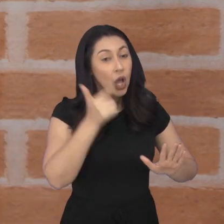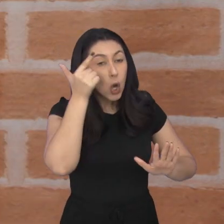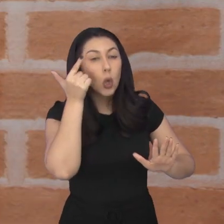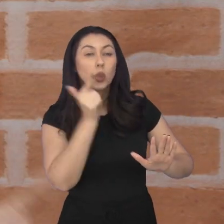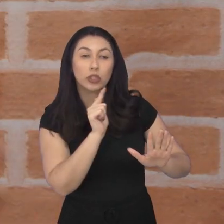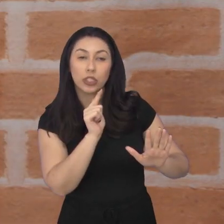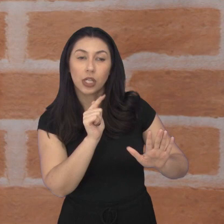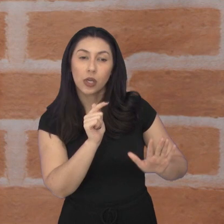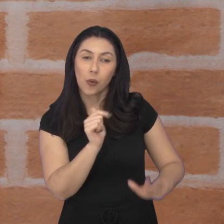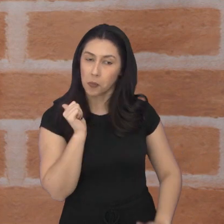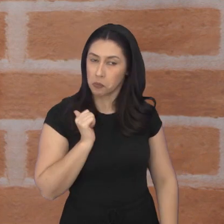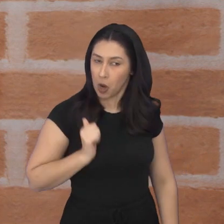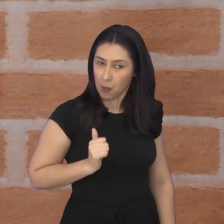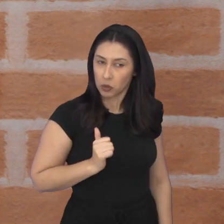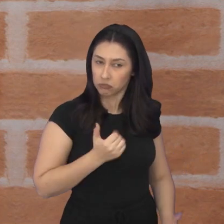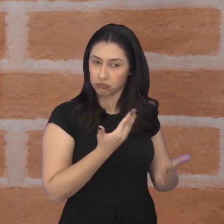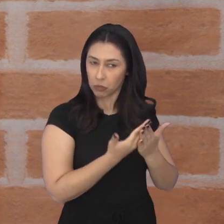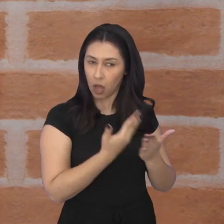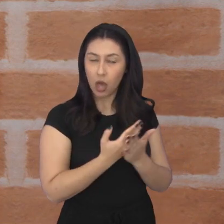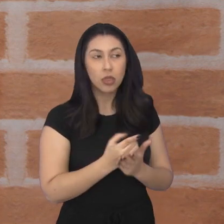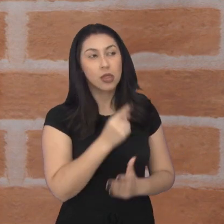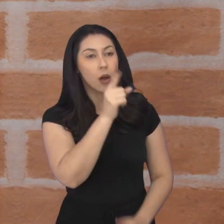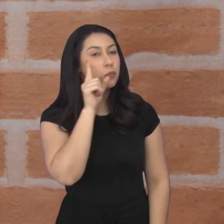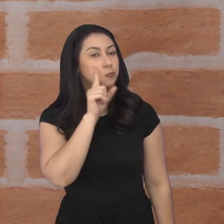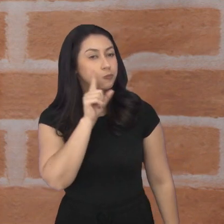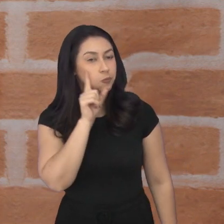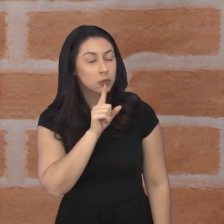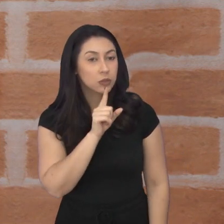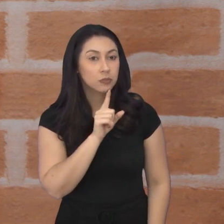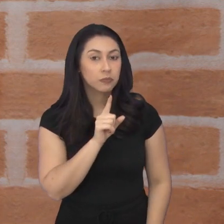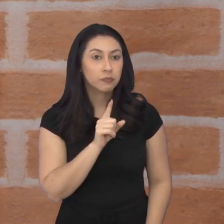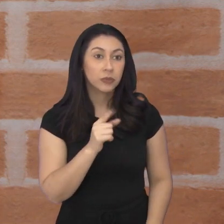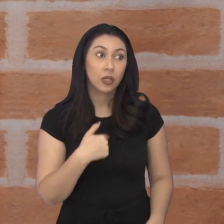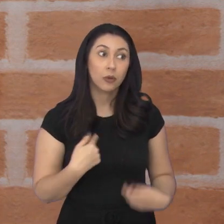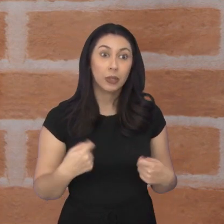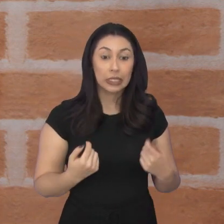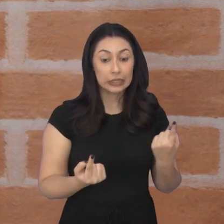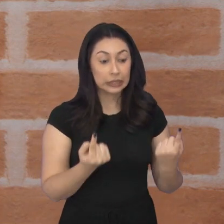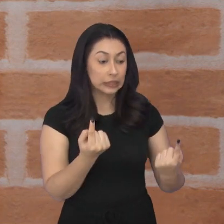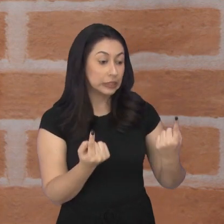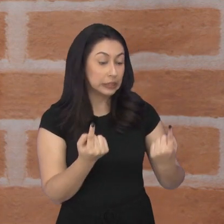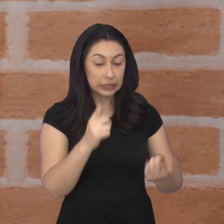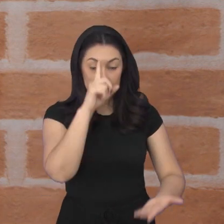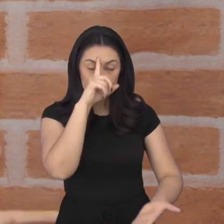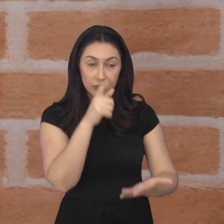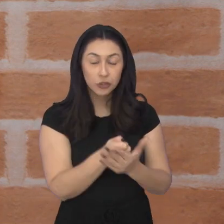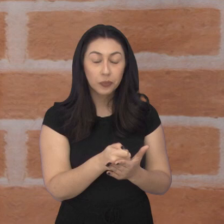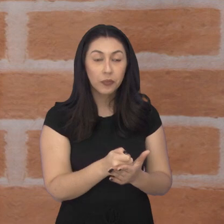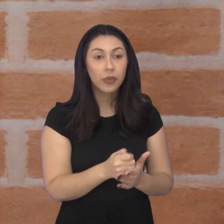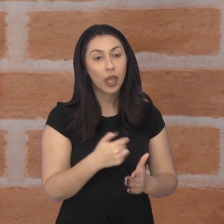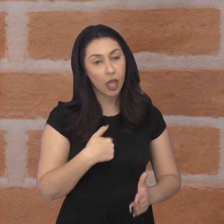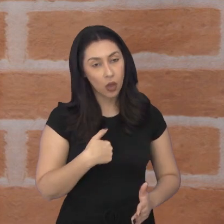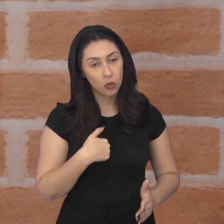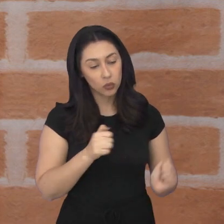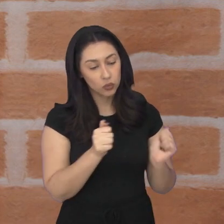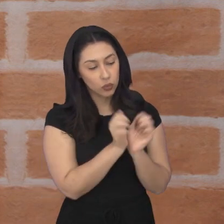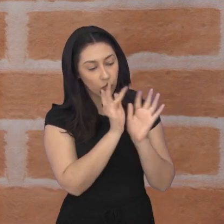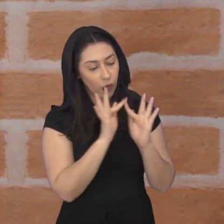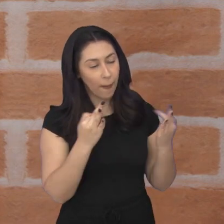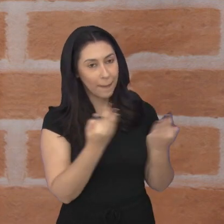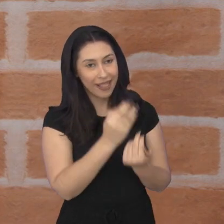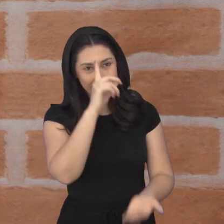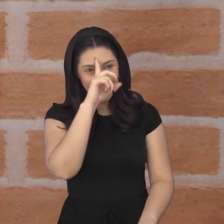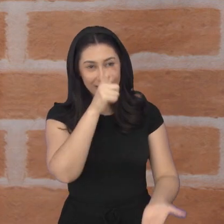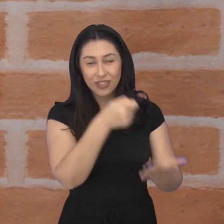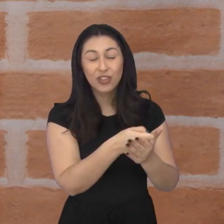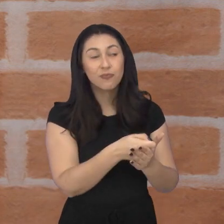uma bolsa nos Estados Unidos. Era meio que uma decisão que eu precisava tomar. E aí, né, com a minha família, a gente decidiu que realmente, se eu fosse seguir esse caminho